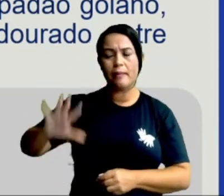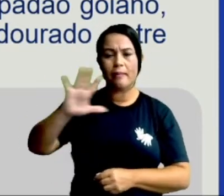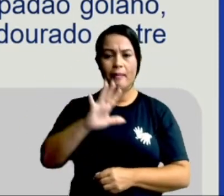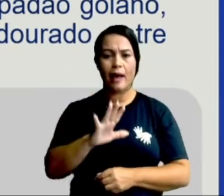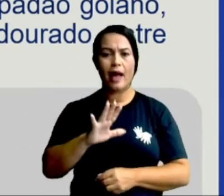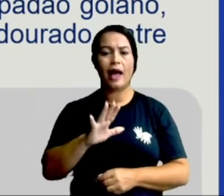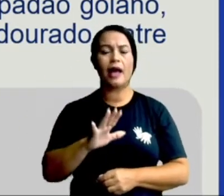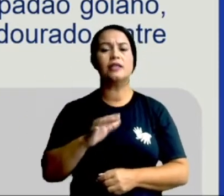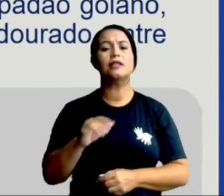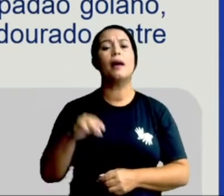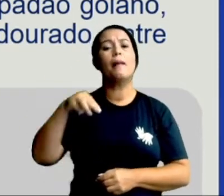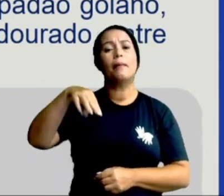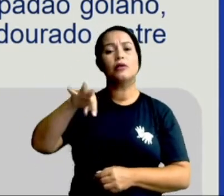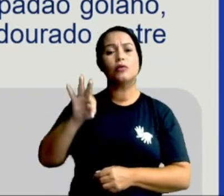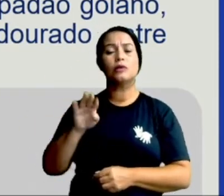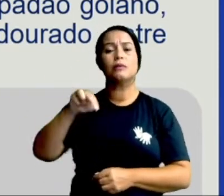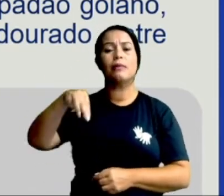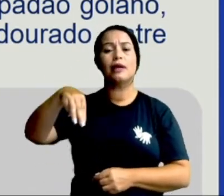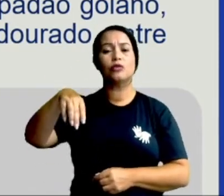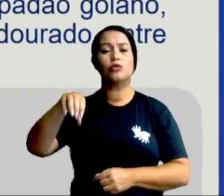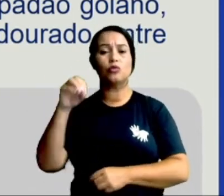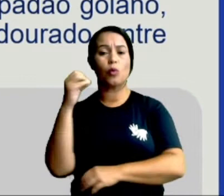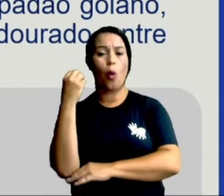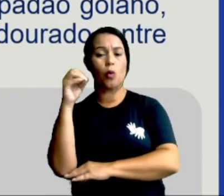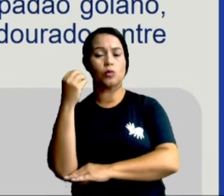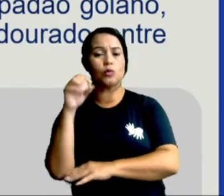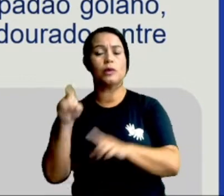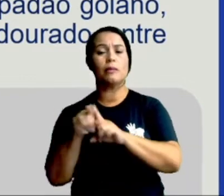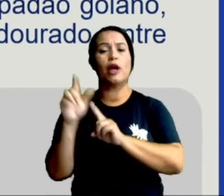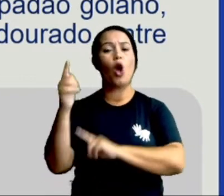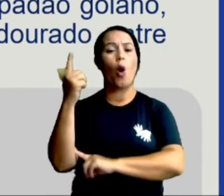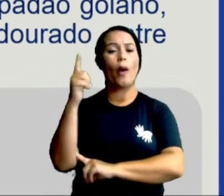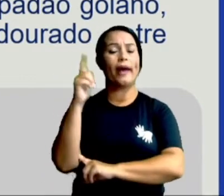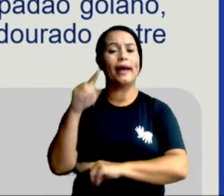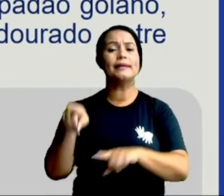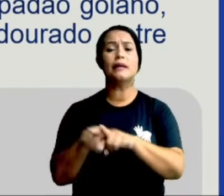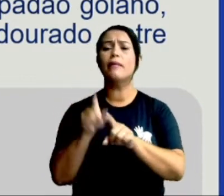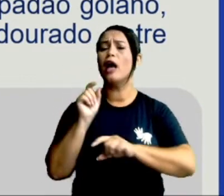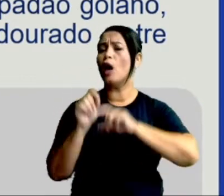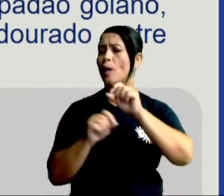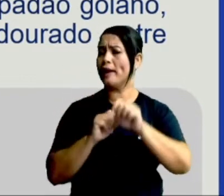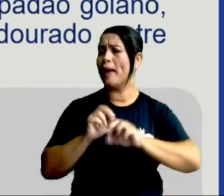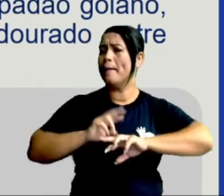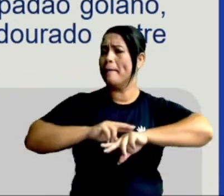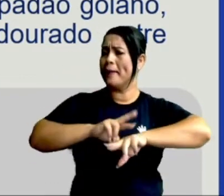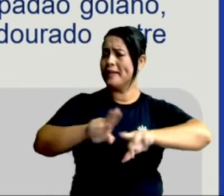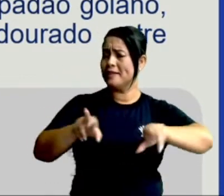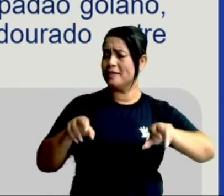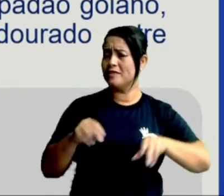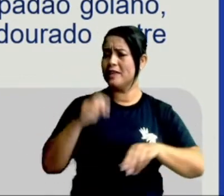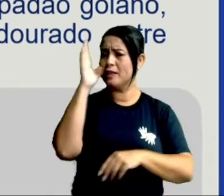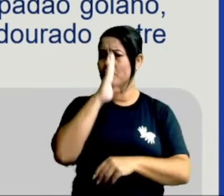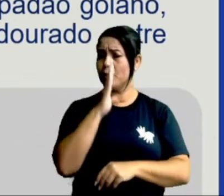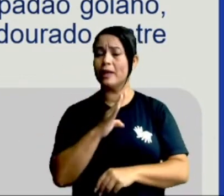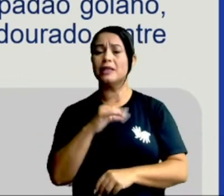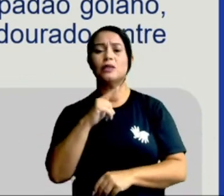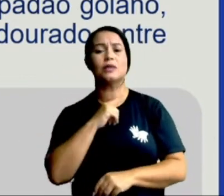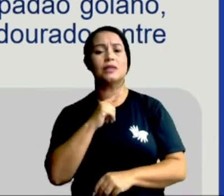Grosso do Sul e Goiás. A cultura lá do centro-oeste brasileiro, ela é bem diversificada,